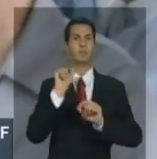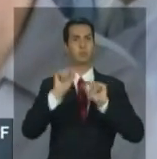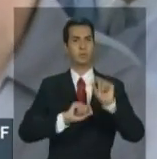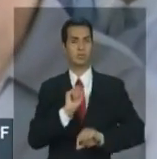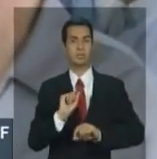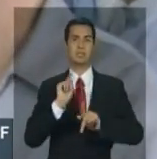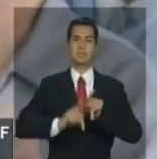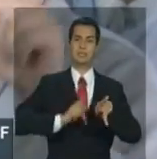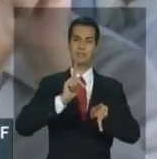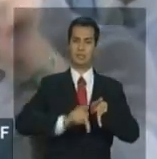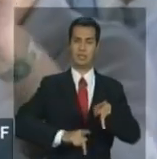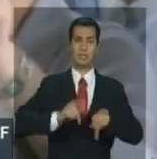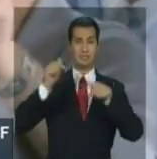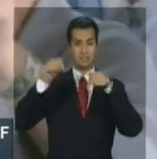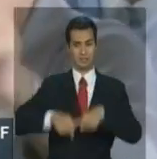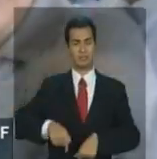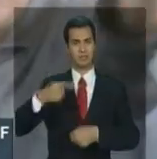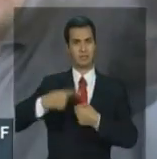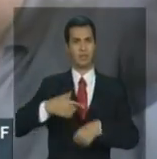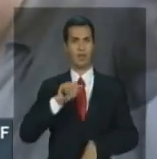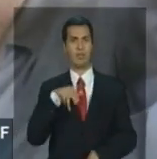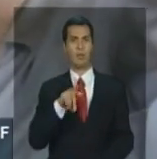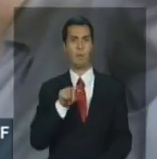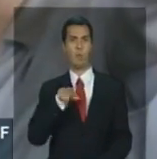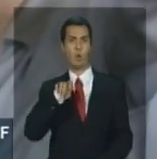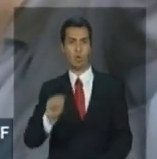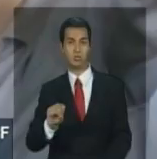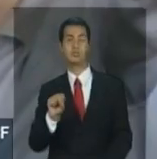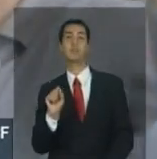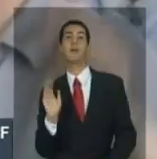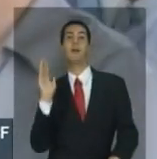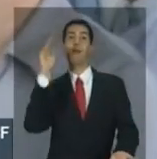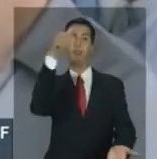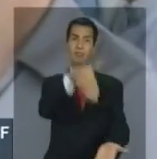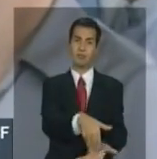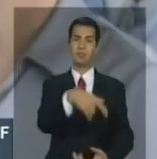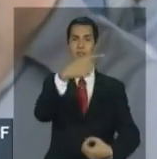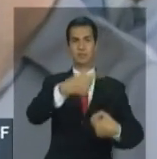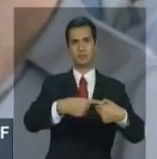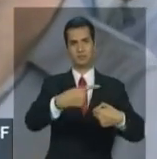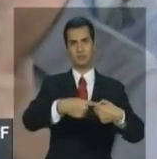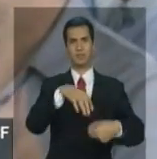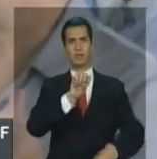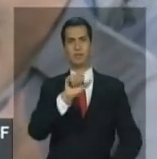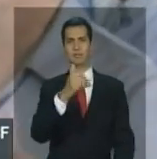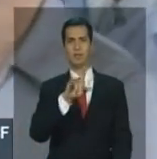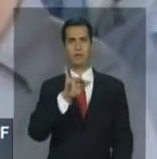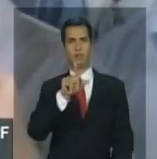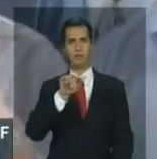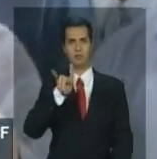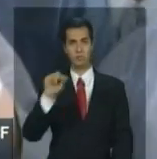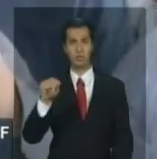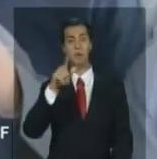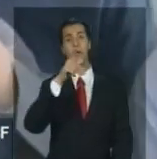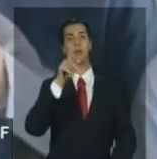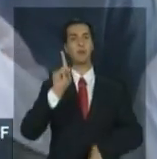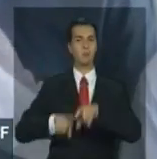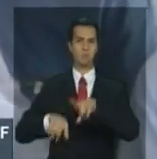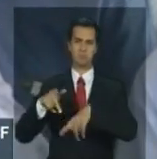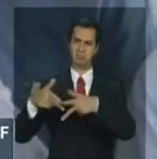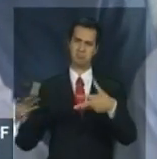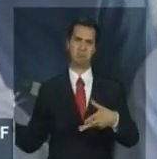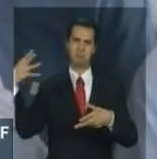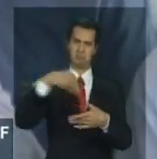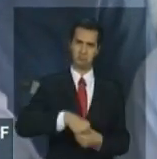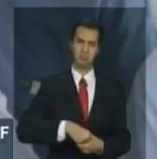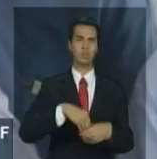daqui, ali de Anápolis, e chegue lá em cima, em Açailândia, levando carga, levando o